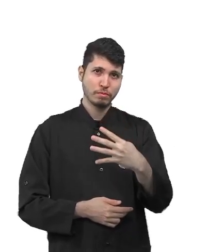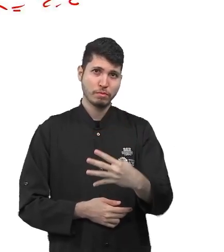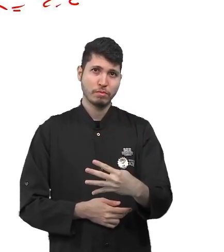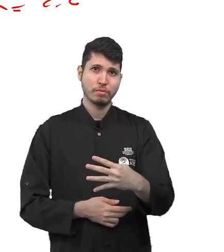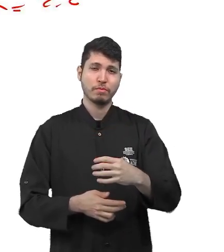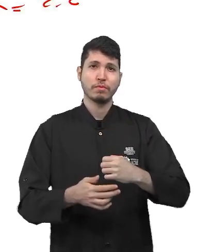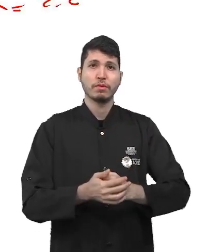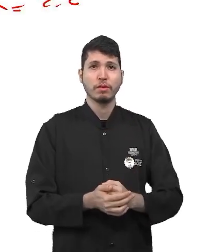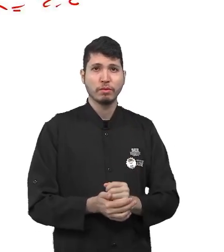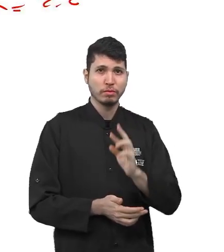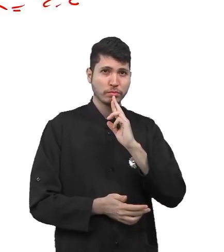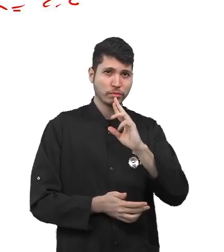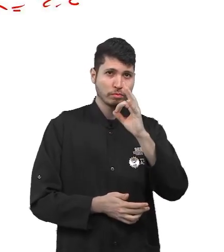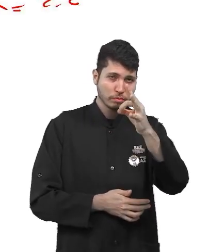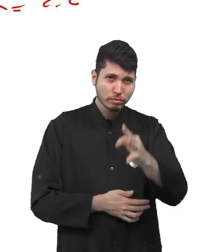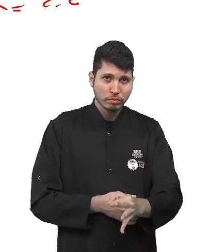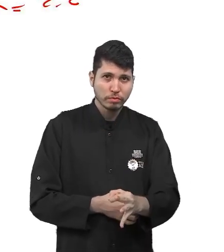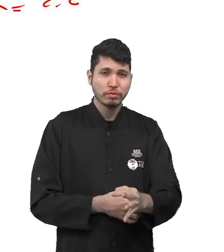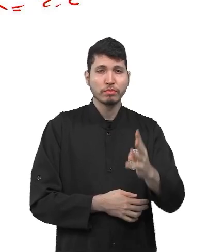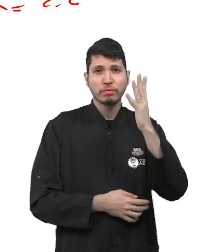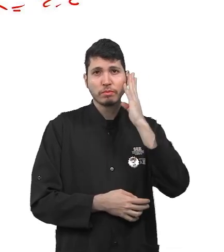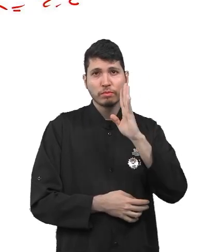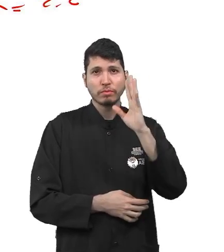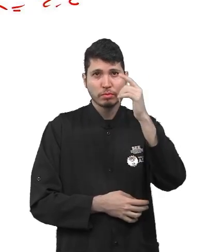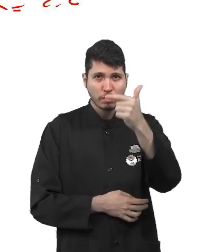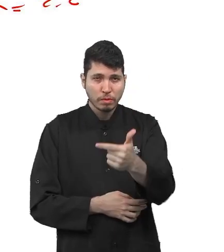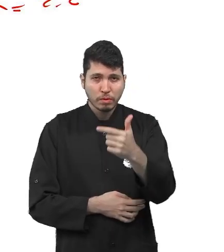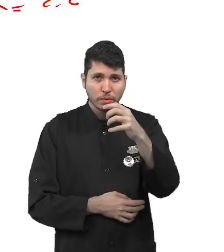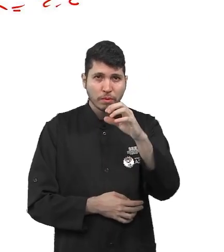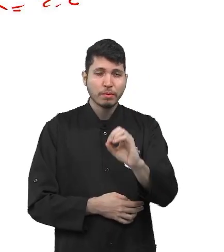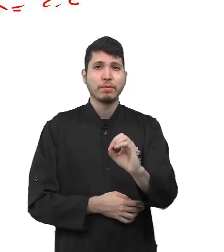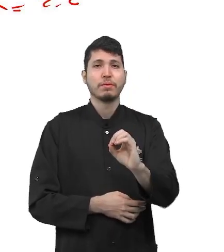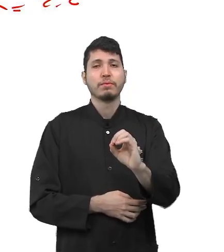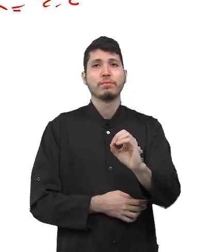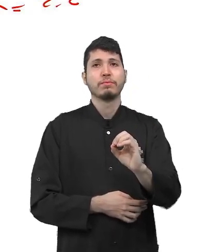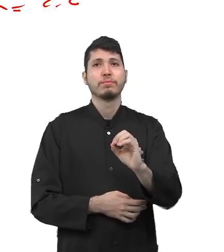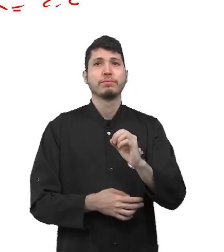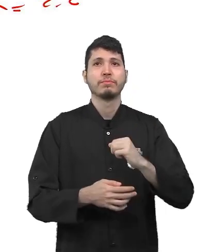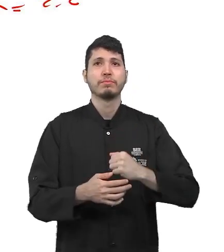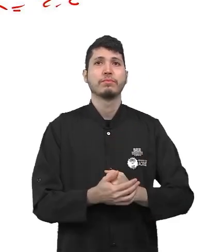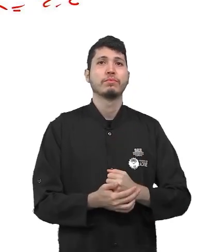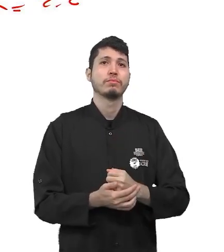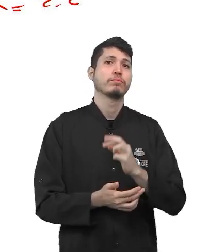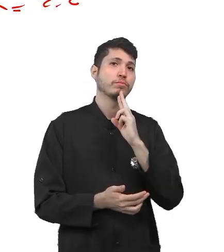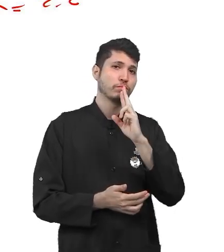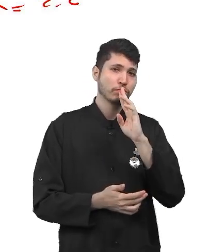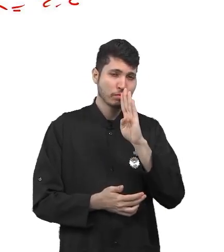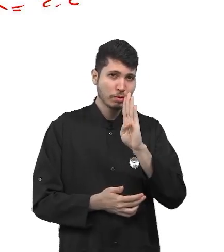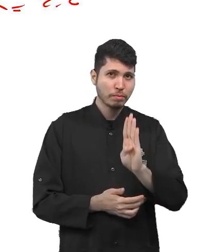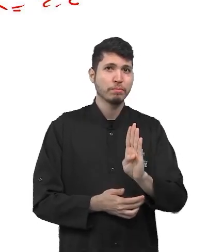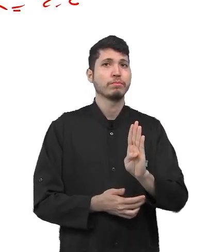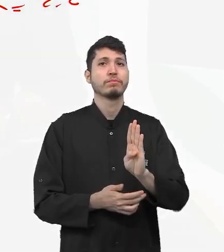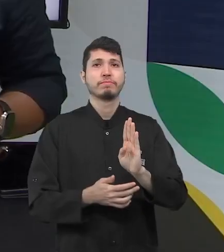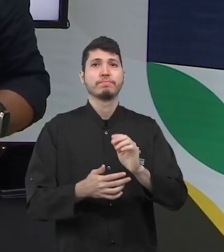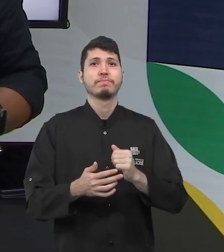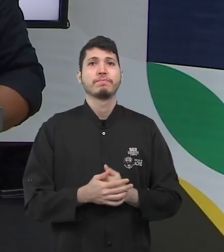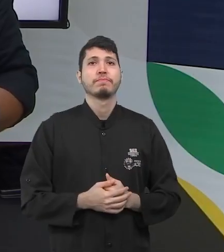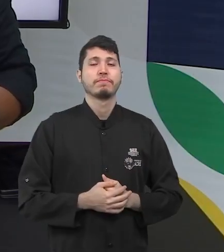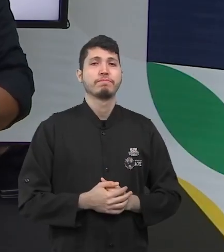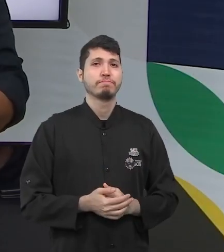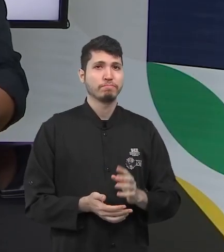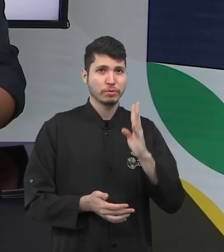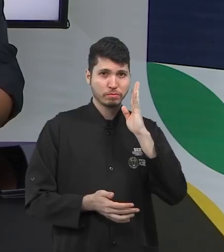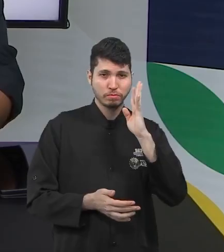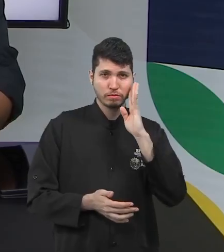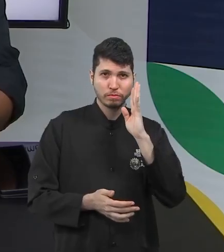Tudo bem? Primeiro dia após. A alternativa correta, letra B. Ok, pessoal? Então, uma questãozinha bem interessante para você